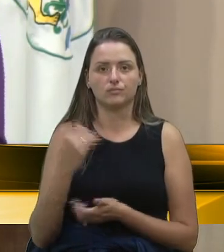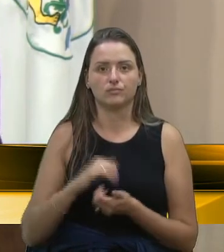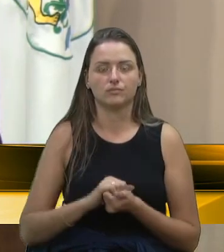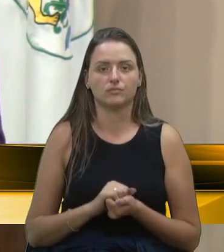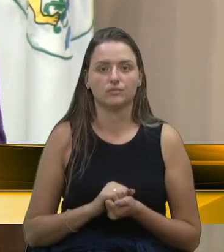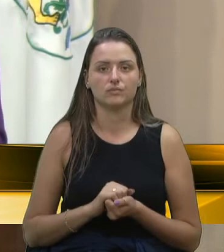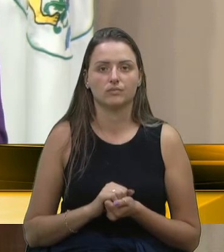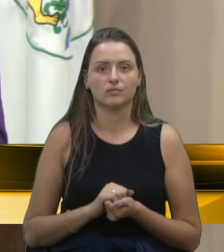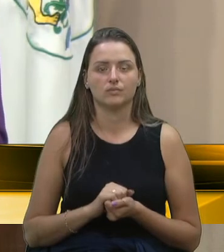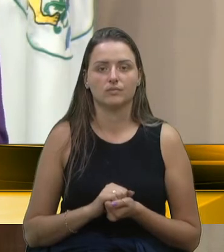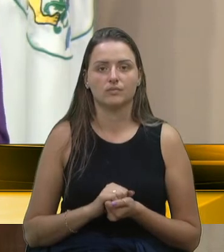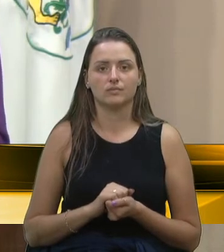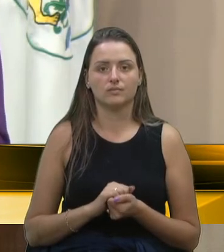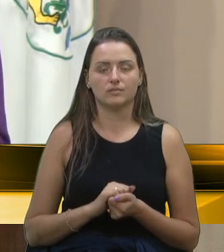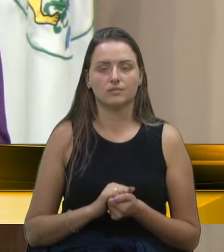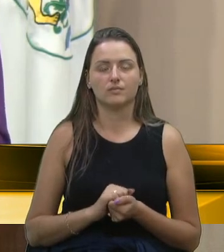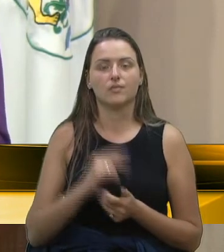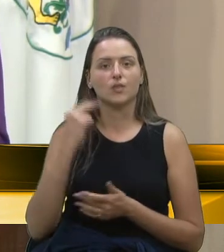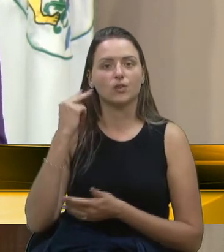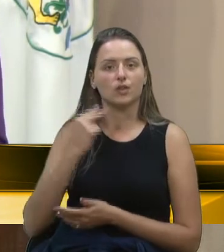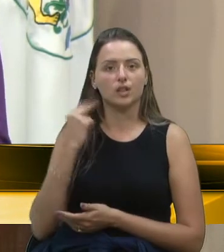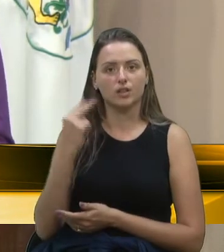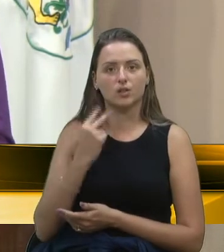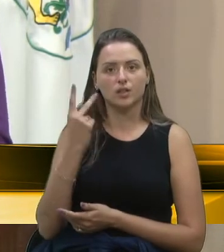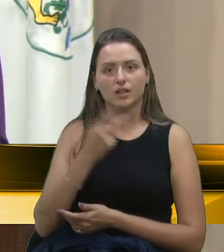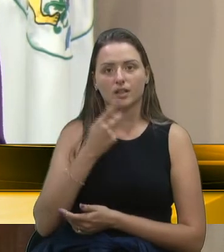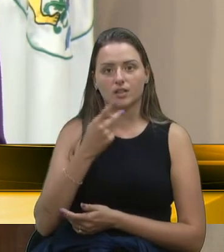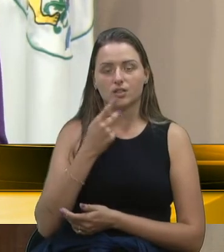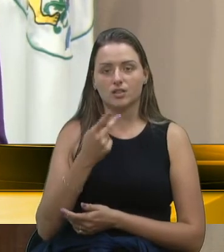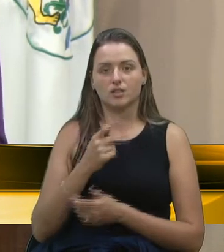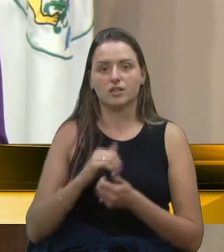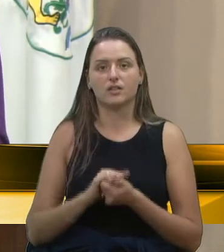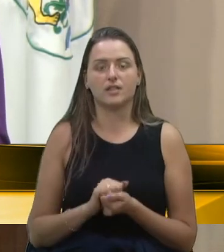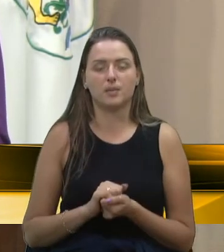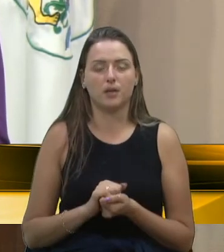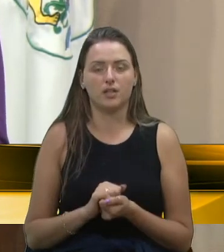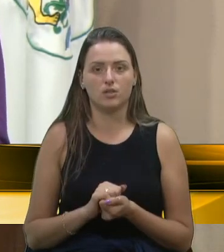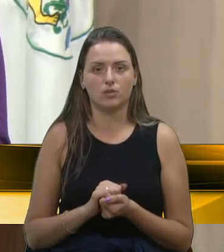e aqui o vereador falou e cita na moção,